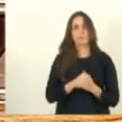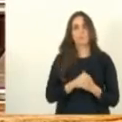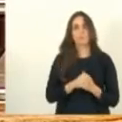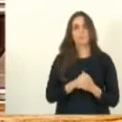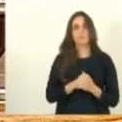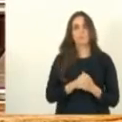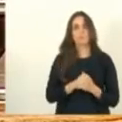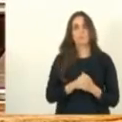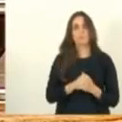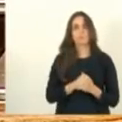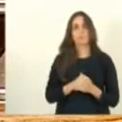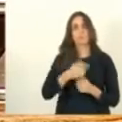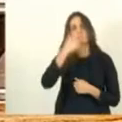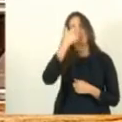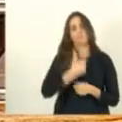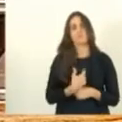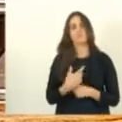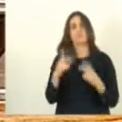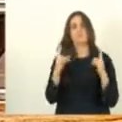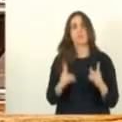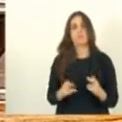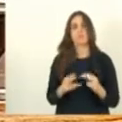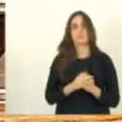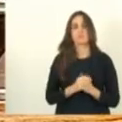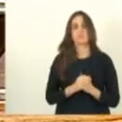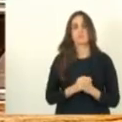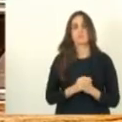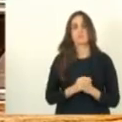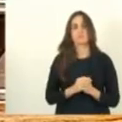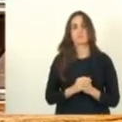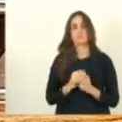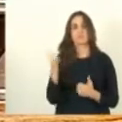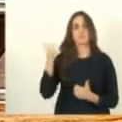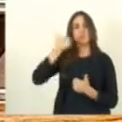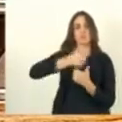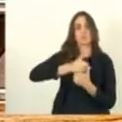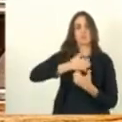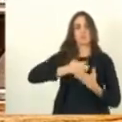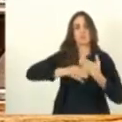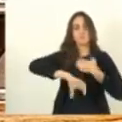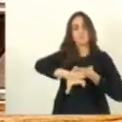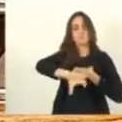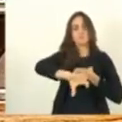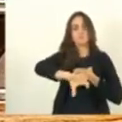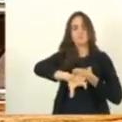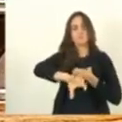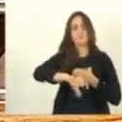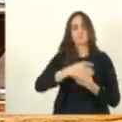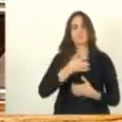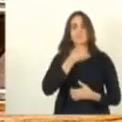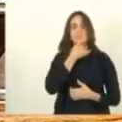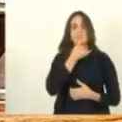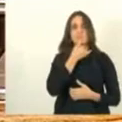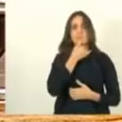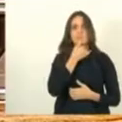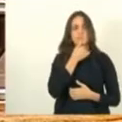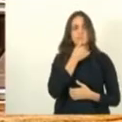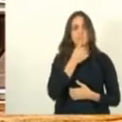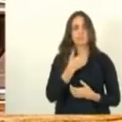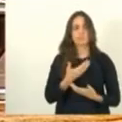pensa, a gente está passando pela mesma situação, conseguir se colocar no lugar daquela mãe, com a tristeza, olha lá, a criança está